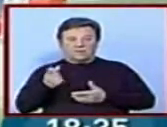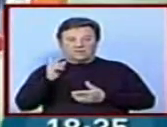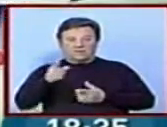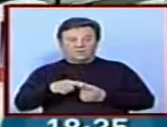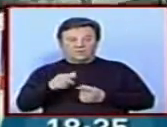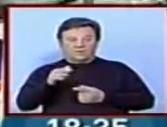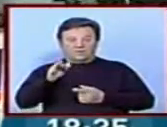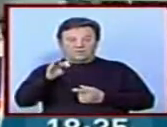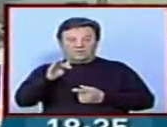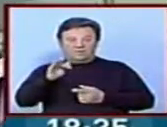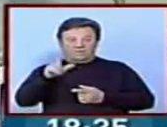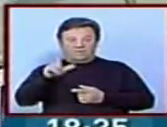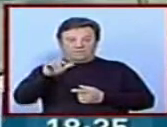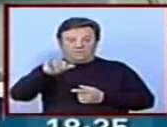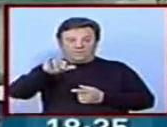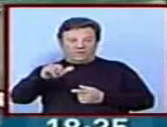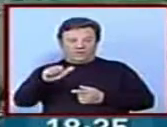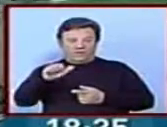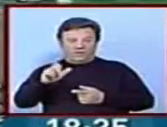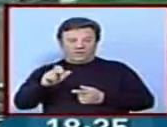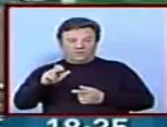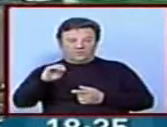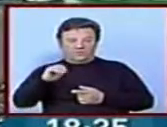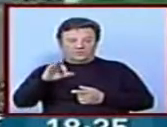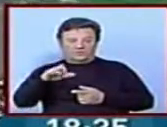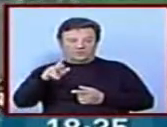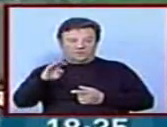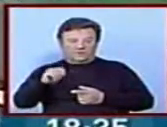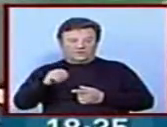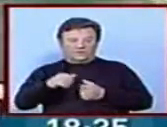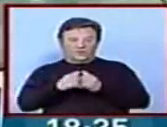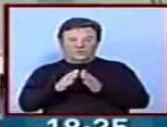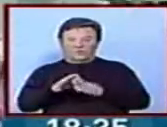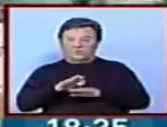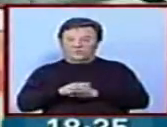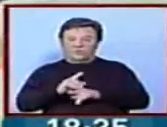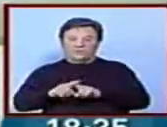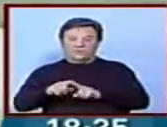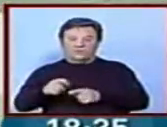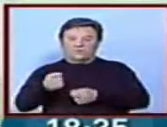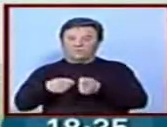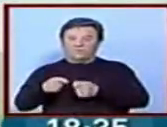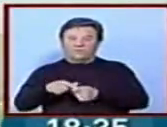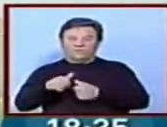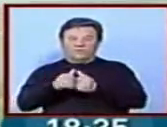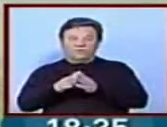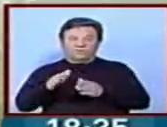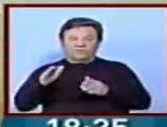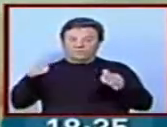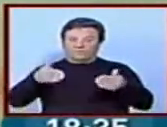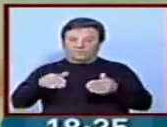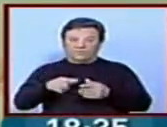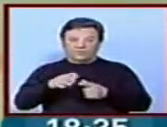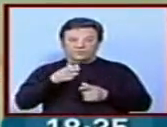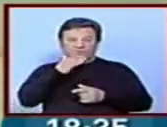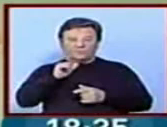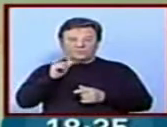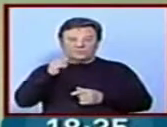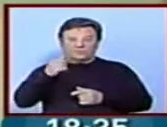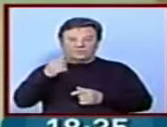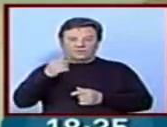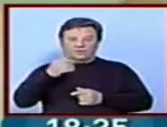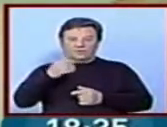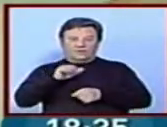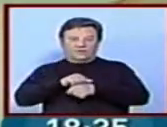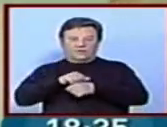a Flying Sharks, que comercializa todo o tipo de peixe para aquários públicos, aquários ornamentais. Nuno Rodrigues é um dos responsáveis